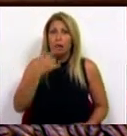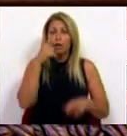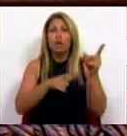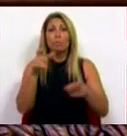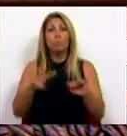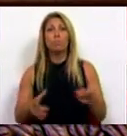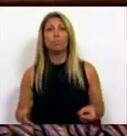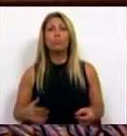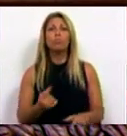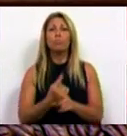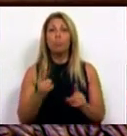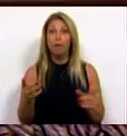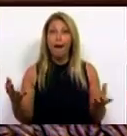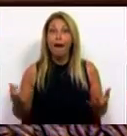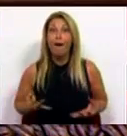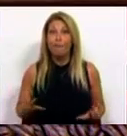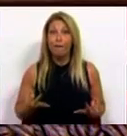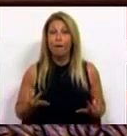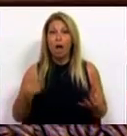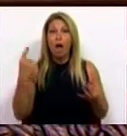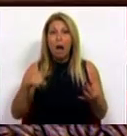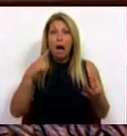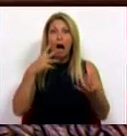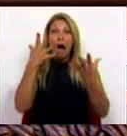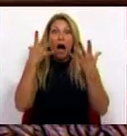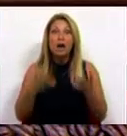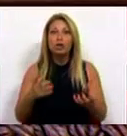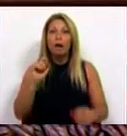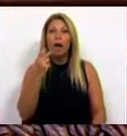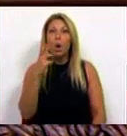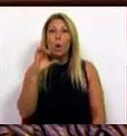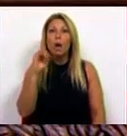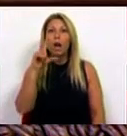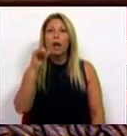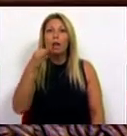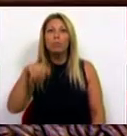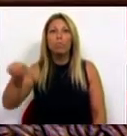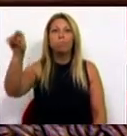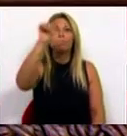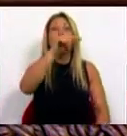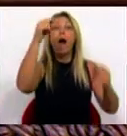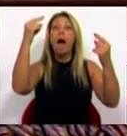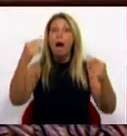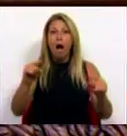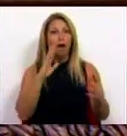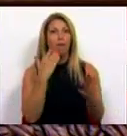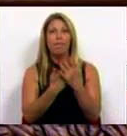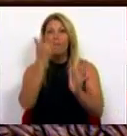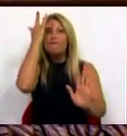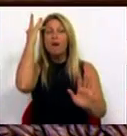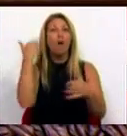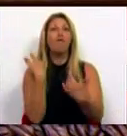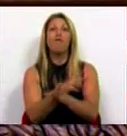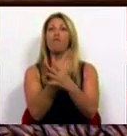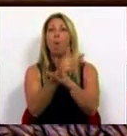terreno. Porque, de facto, estas manchas infindáveis de eucalipto são um rastilho autêntico, onde o